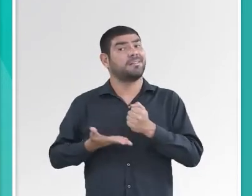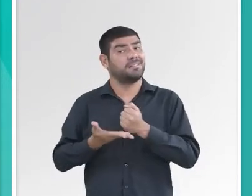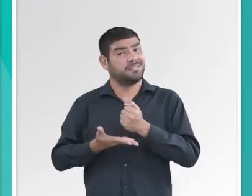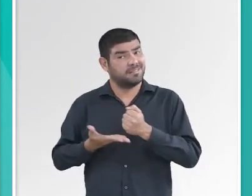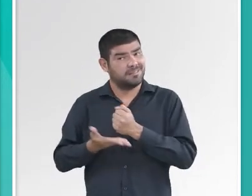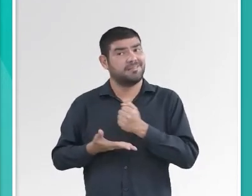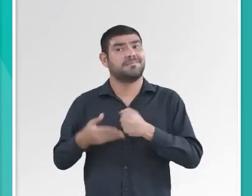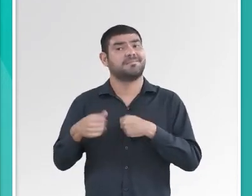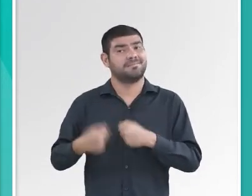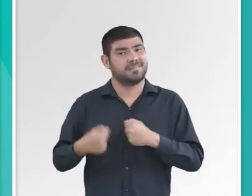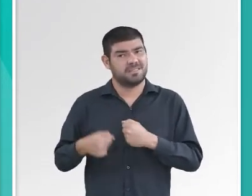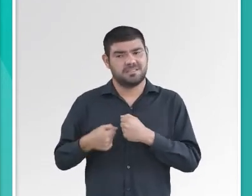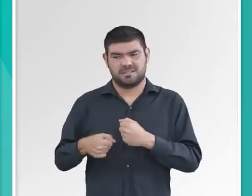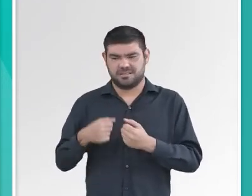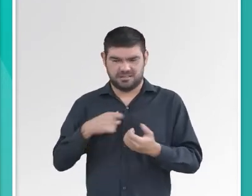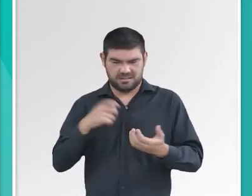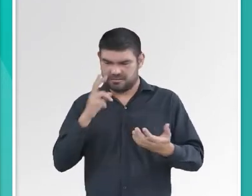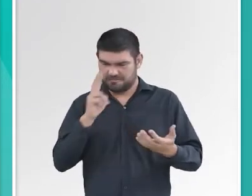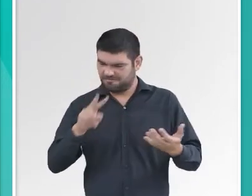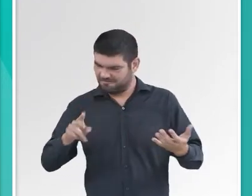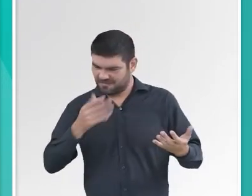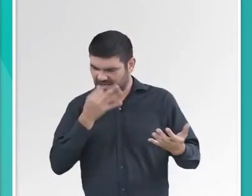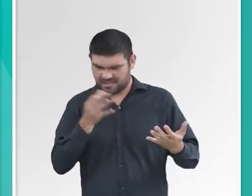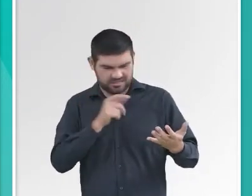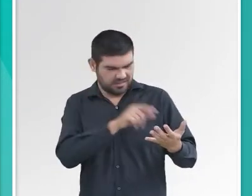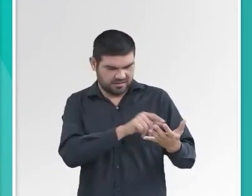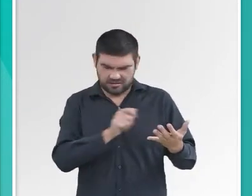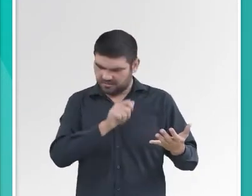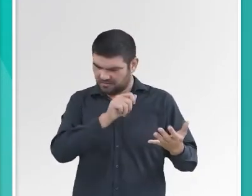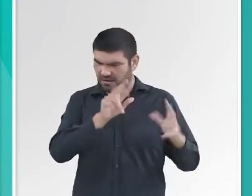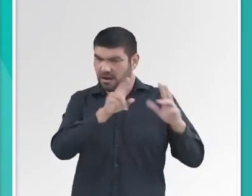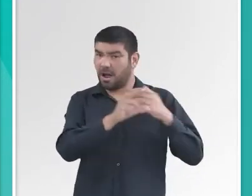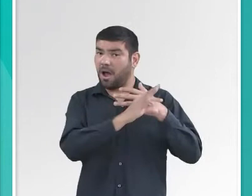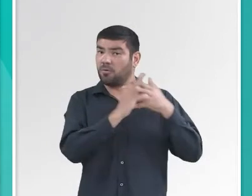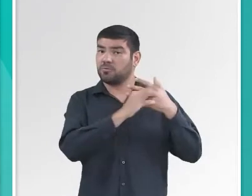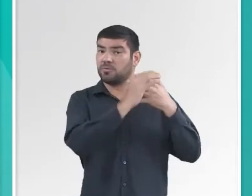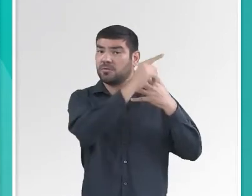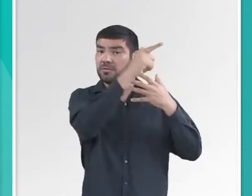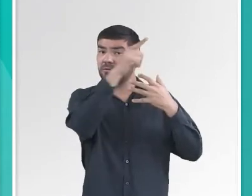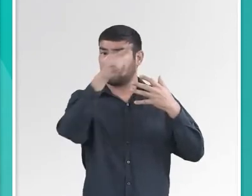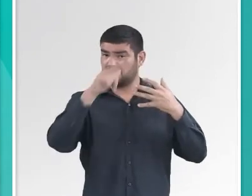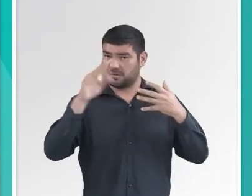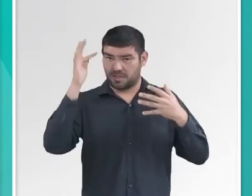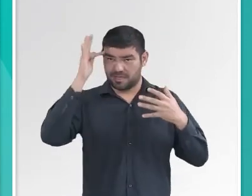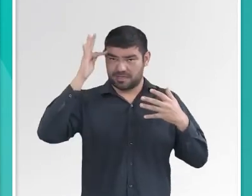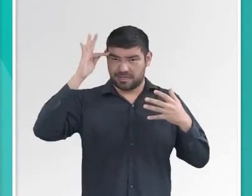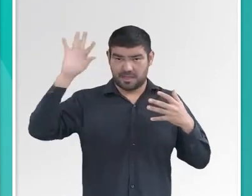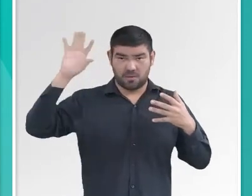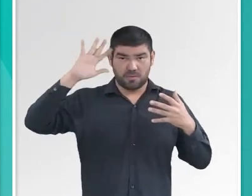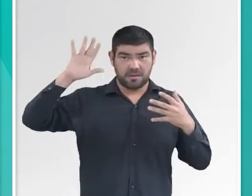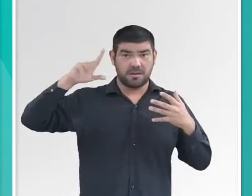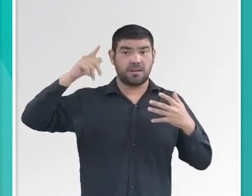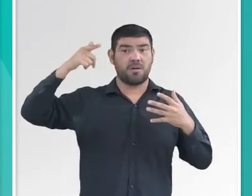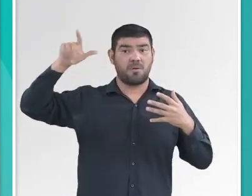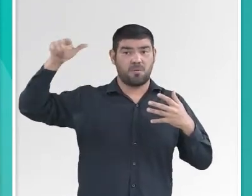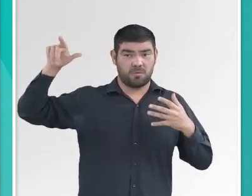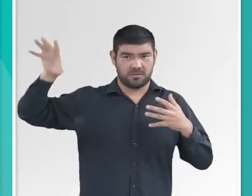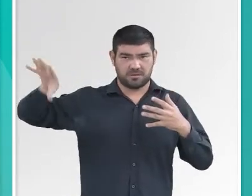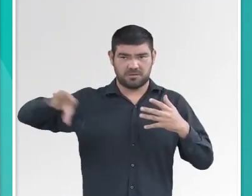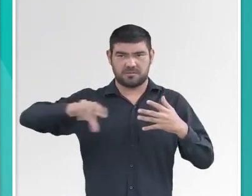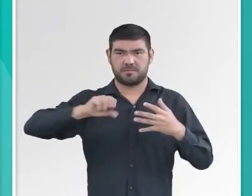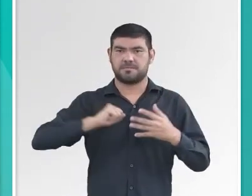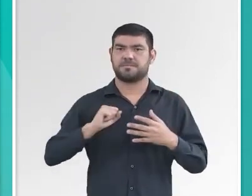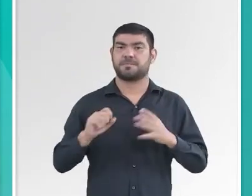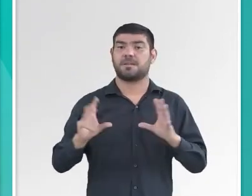aí fundamentar as suas críticas com autores e teorias. No caso da nossa resenha, vocês são